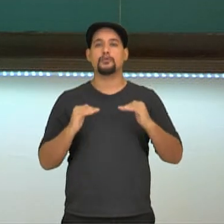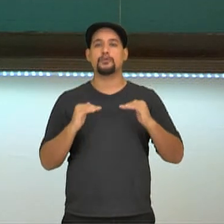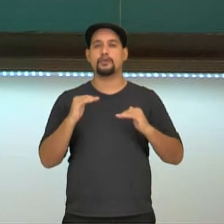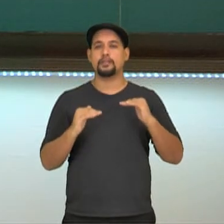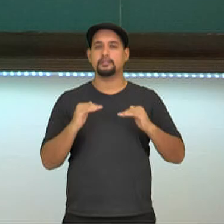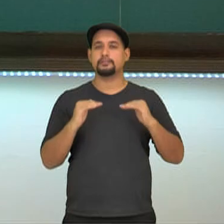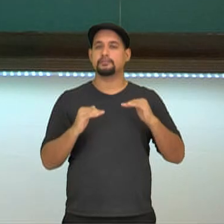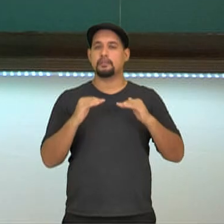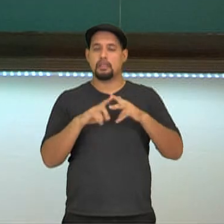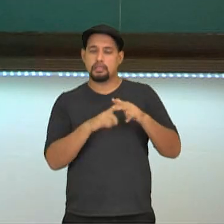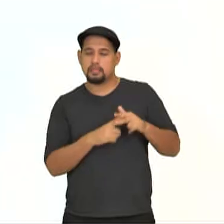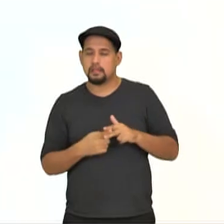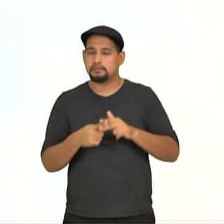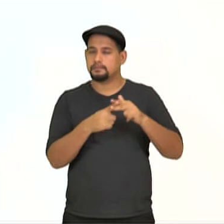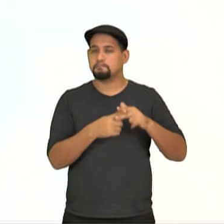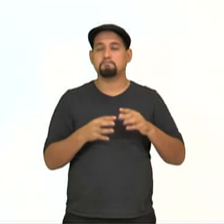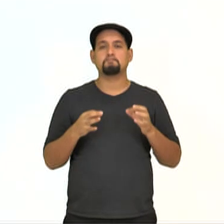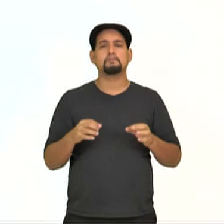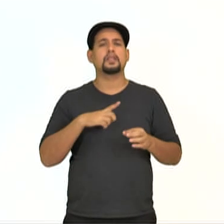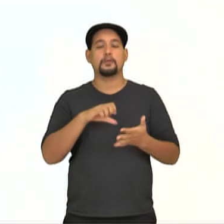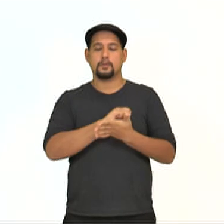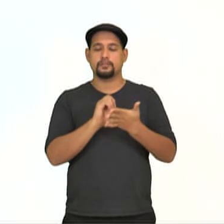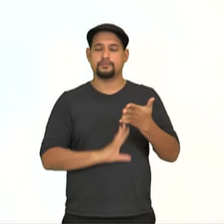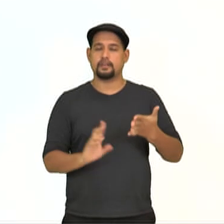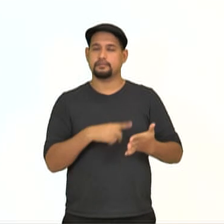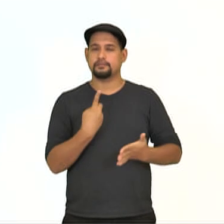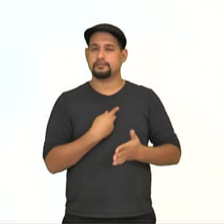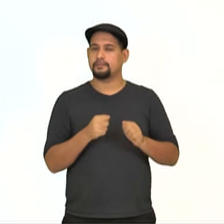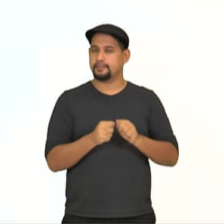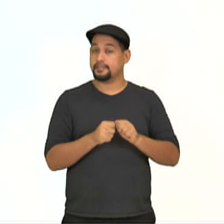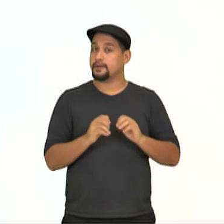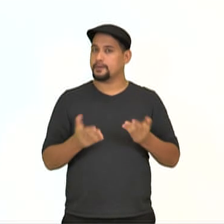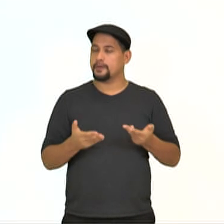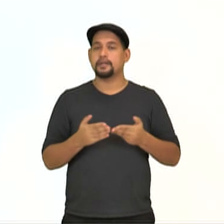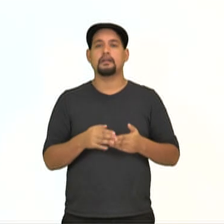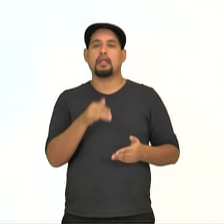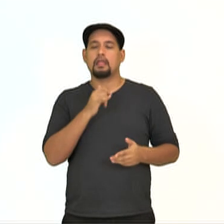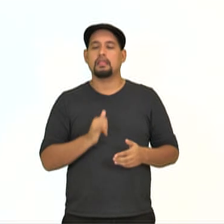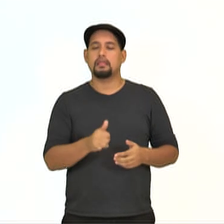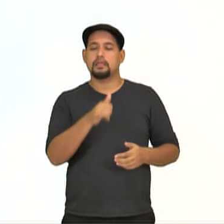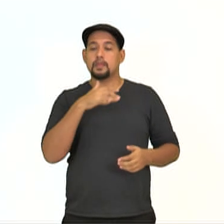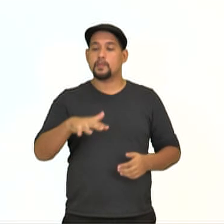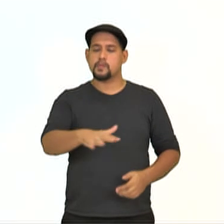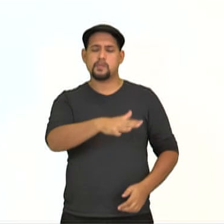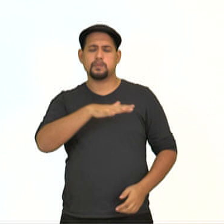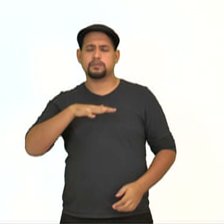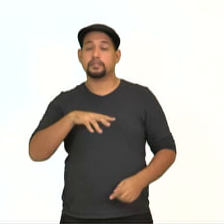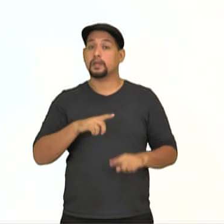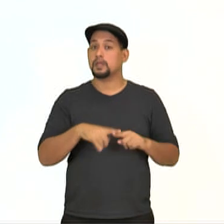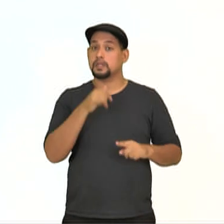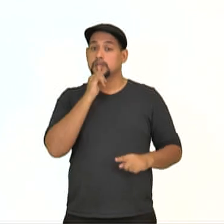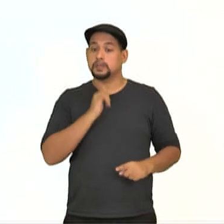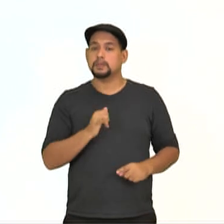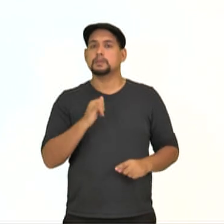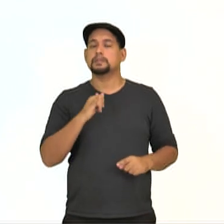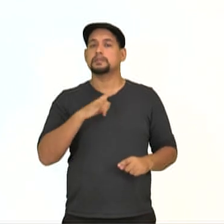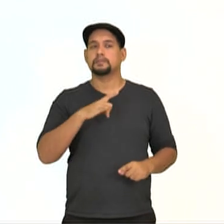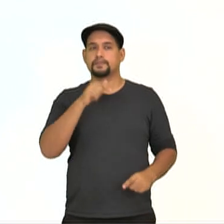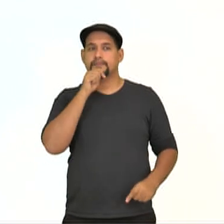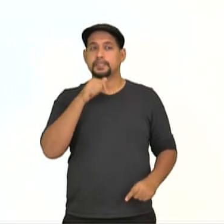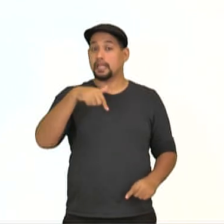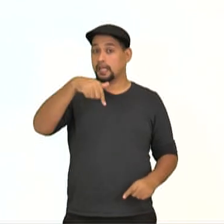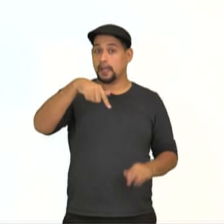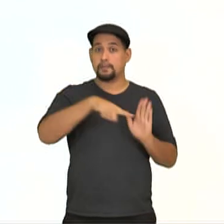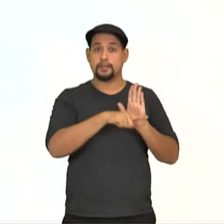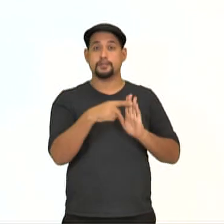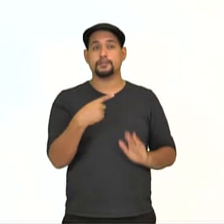operação. Então eu tenho um exercício para a gente trabalhar um pouquinho o campo elétrico uniforme. Uma carga elétrica Q de